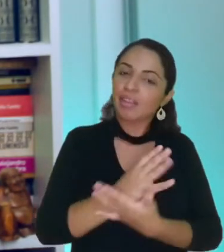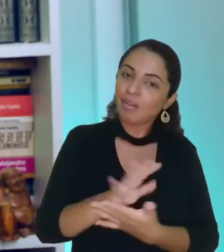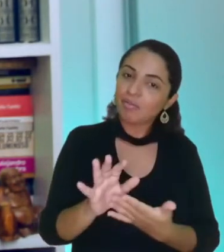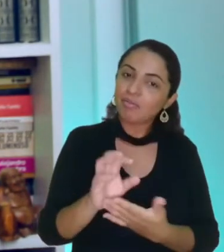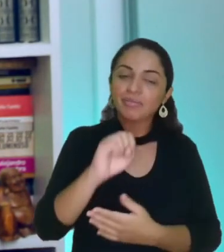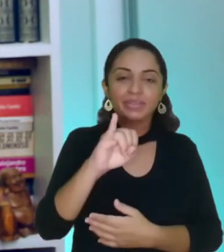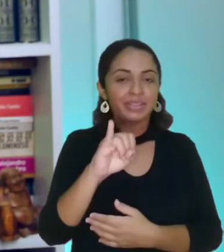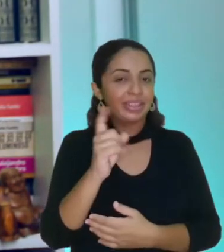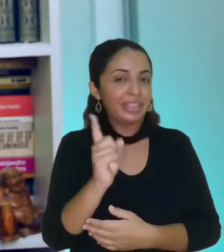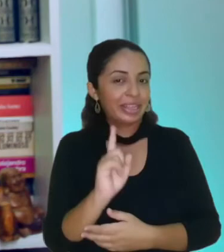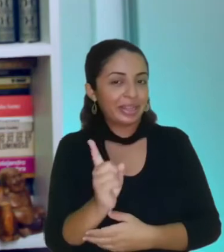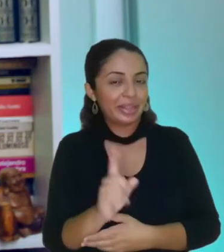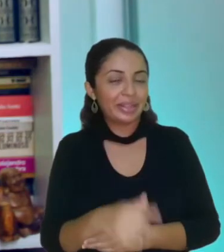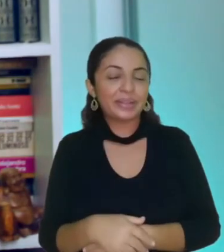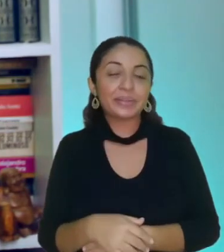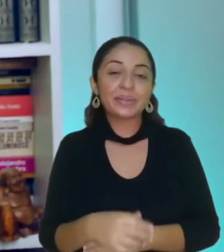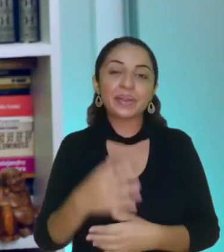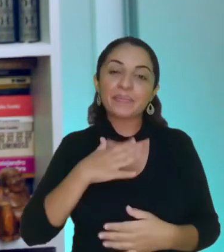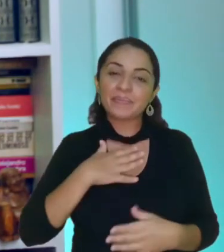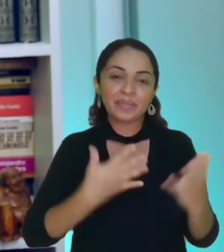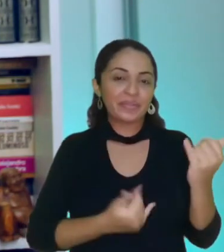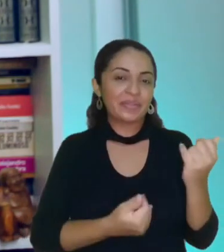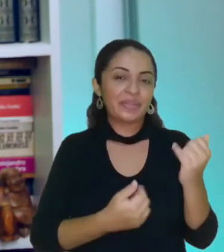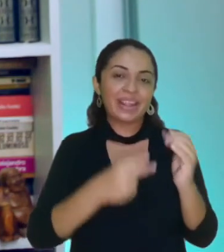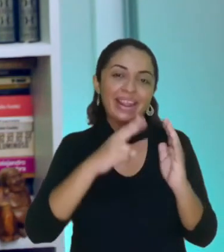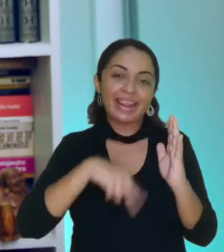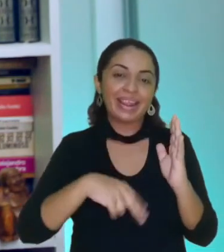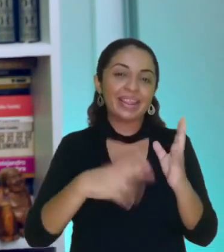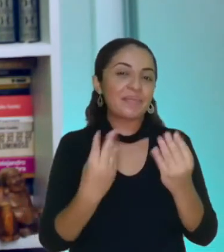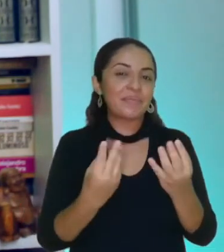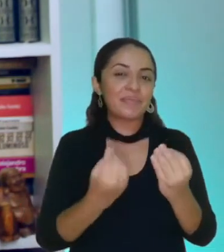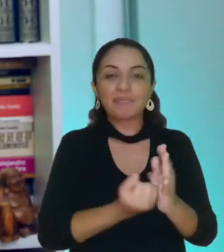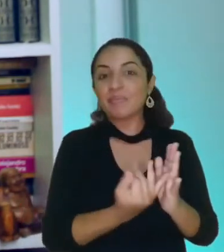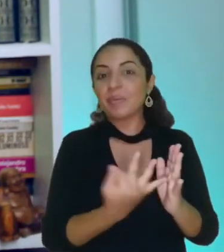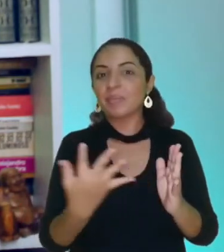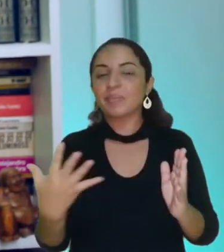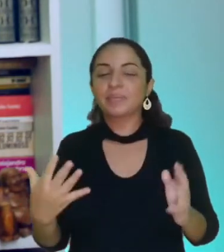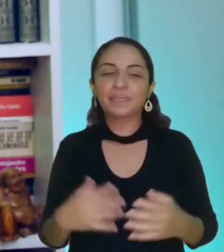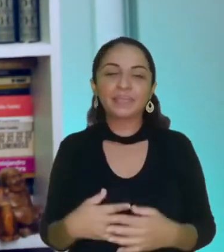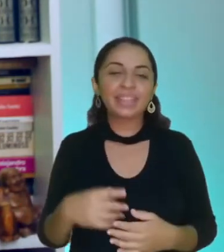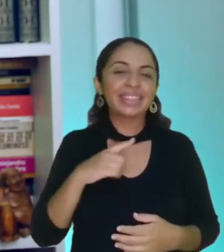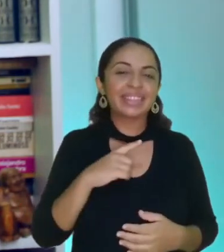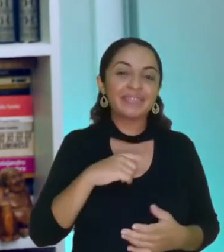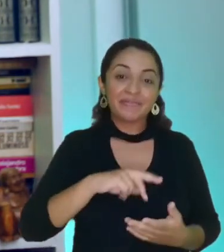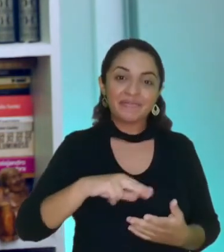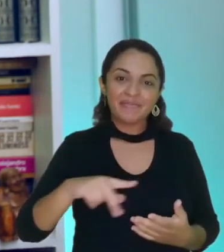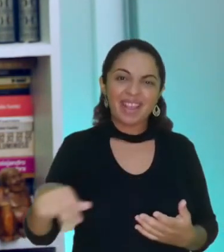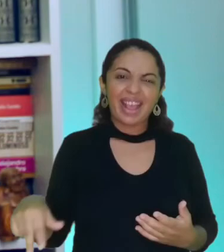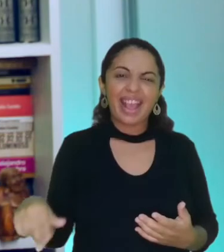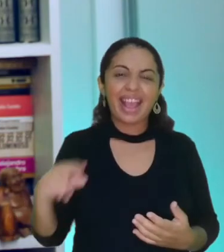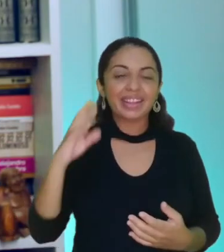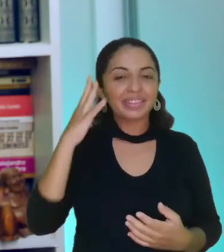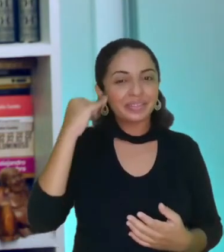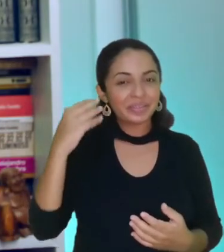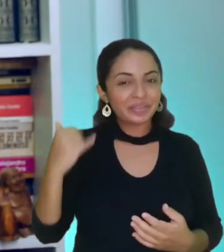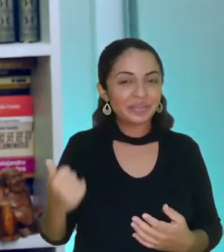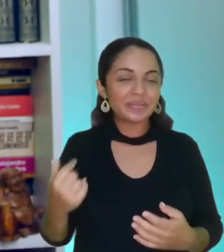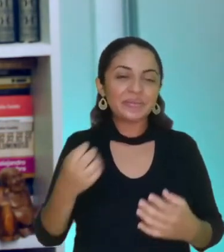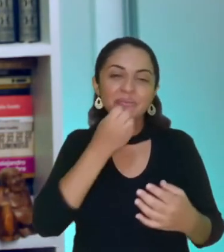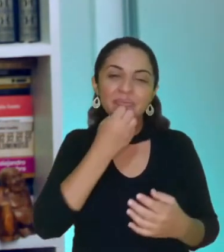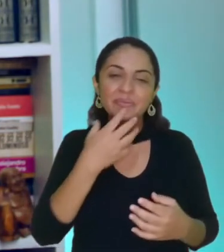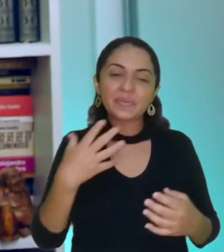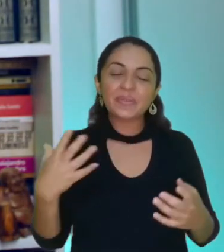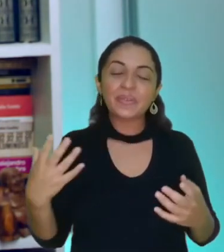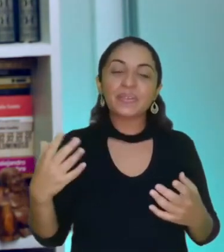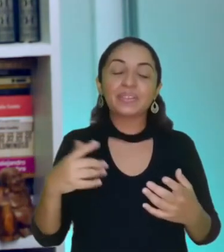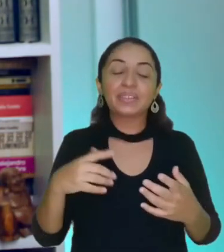livros. Pra mim, minha adolescência inteira eu fui lendo muitos desses livros da coleção. Li Tubarão nessa coleção. Li O Poderoso Chefão